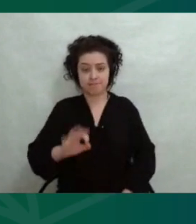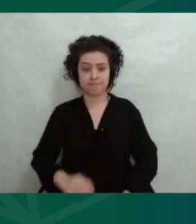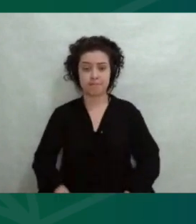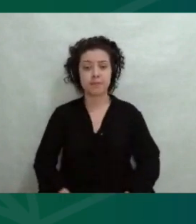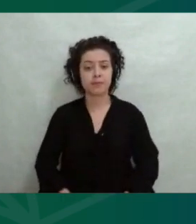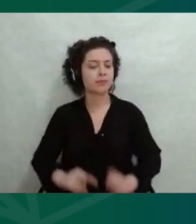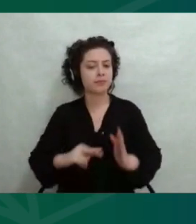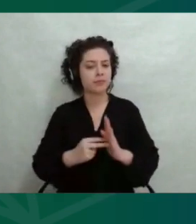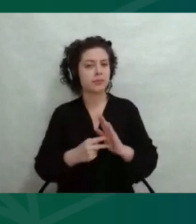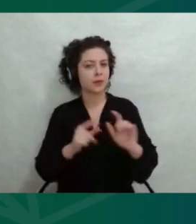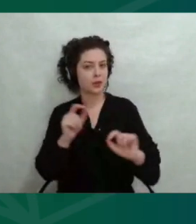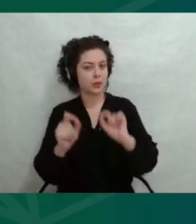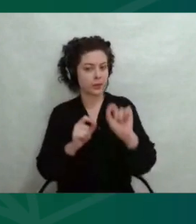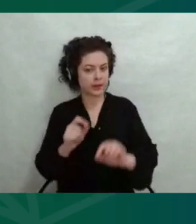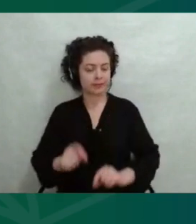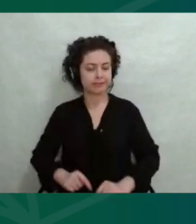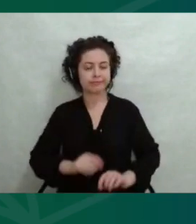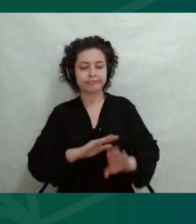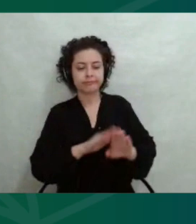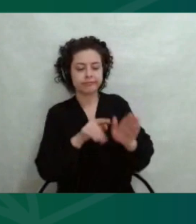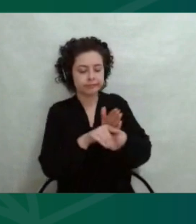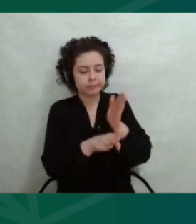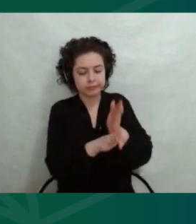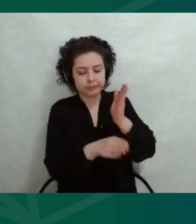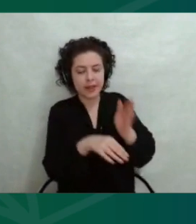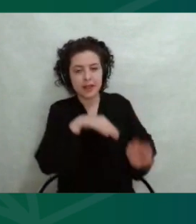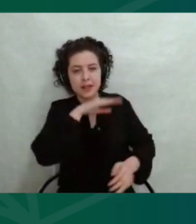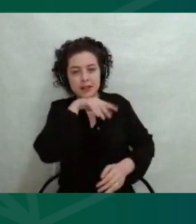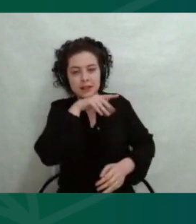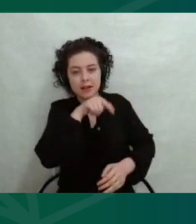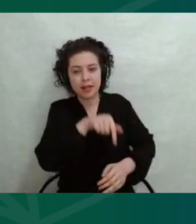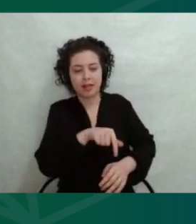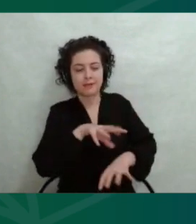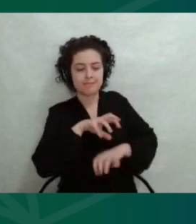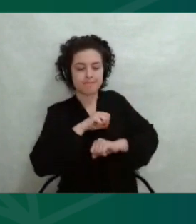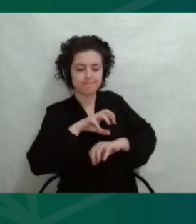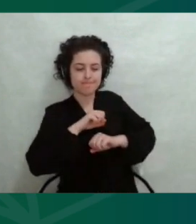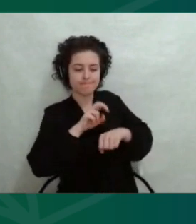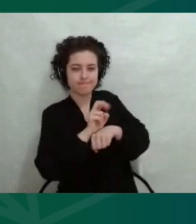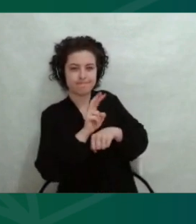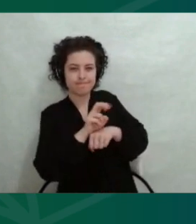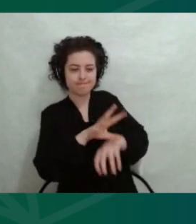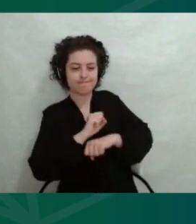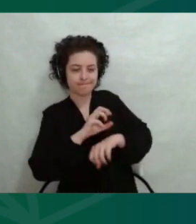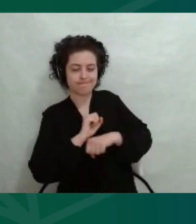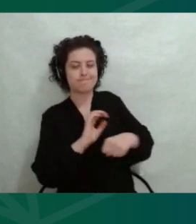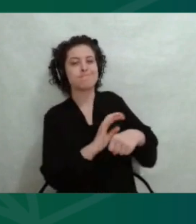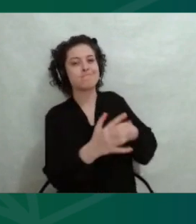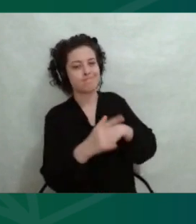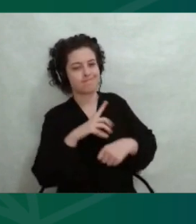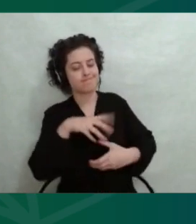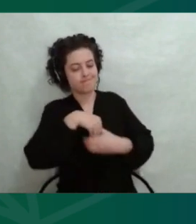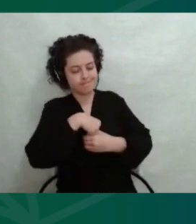que provavelmente esse animal é um hospedeiro intermediário desse novo coronavírus. Pode